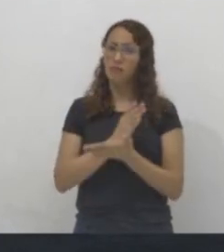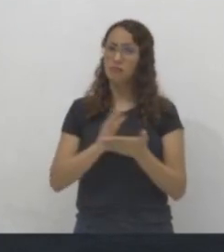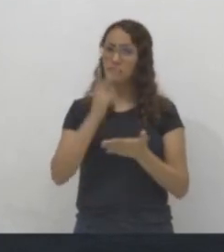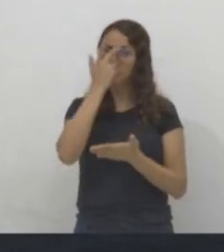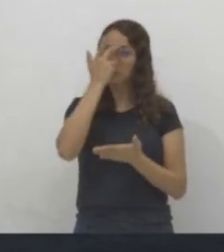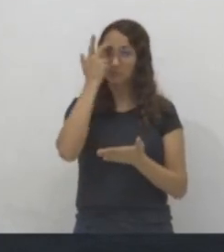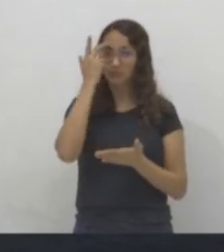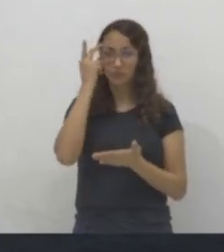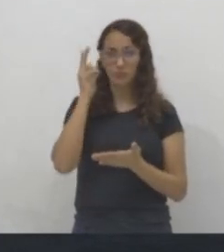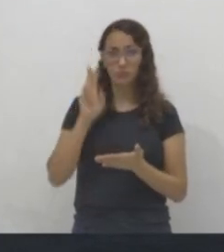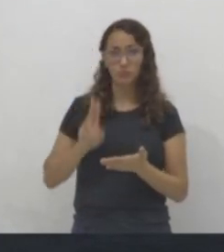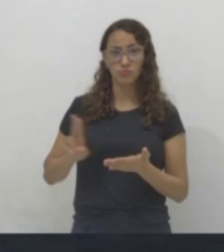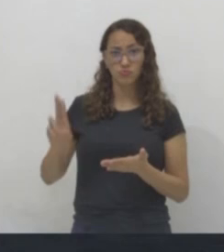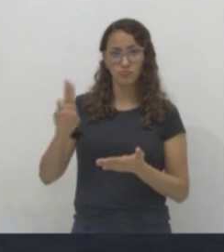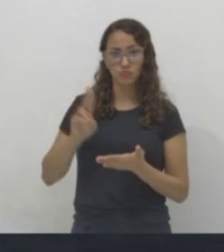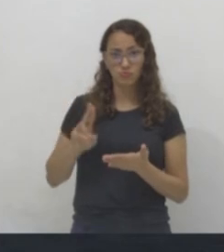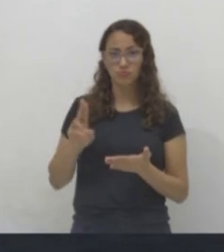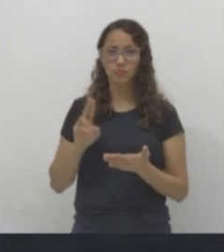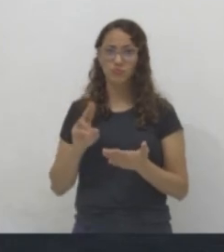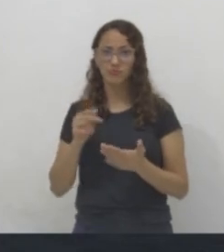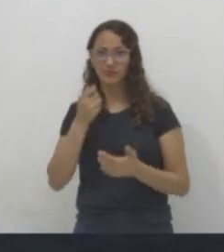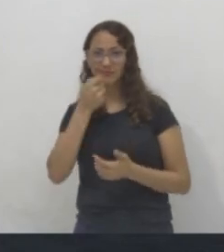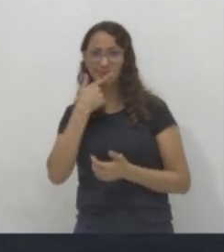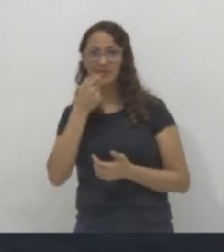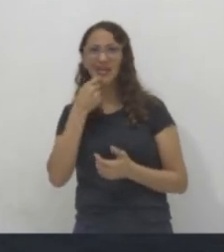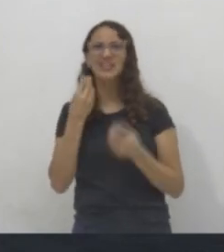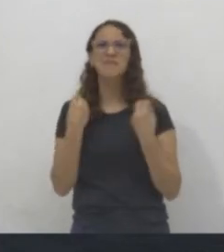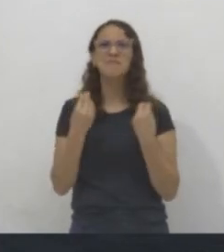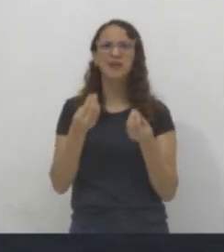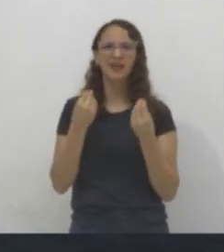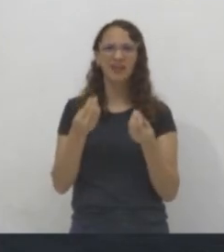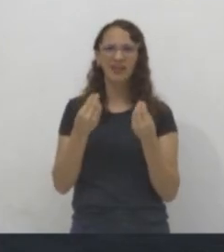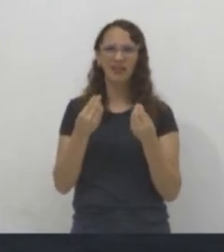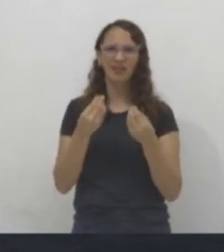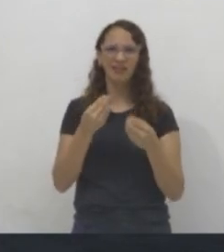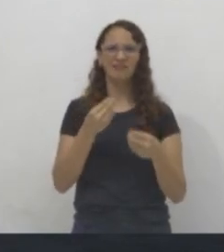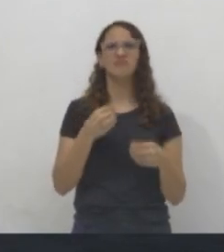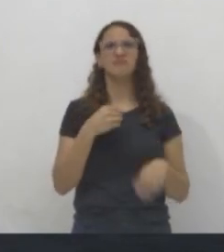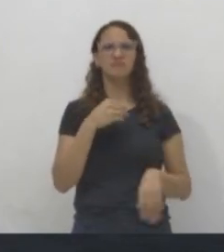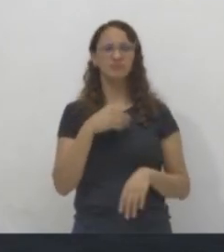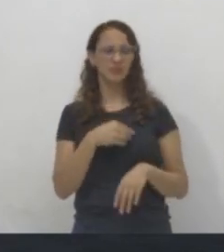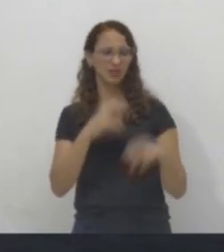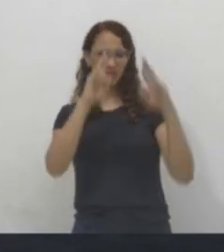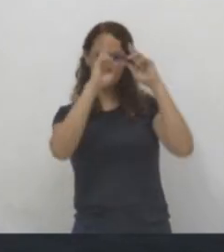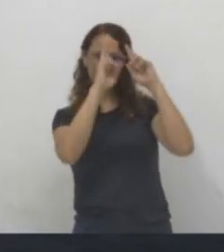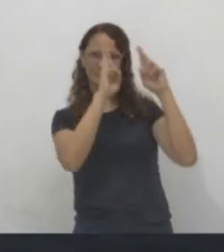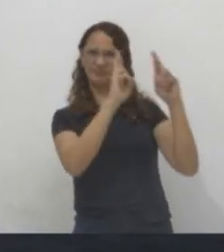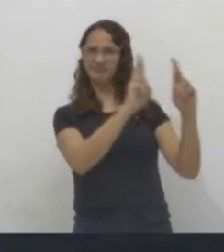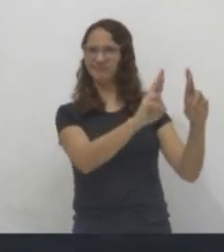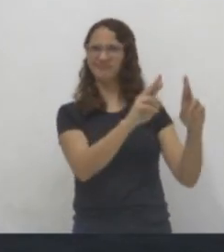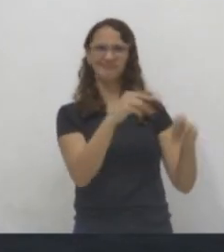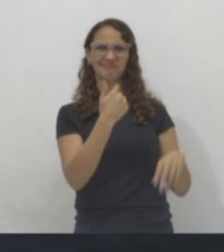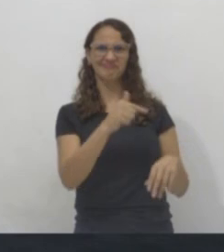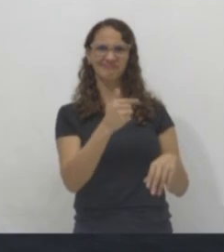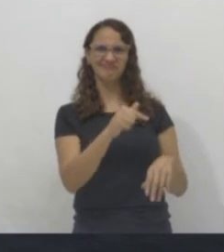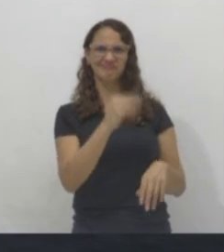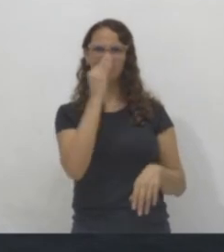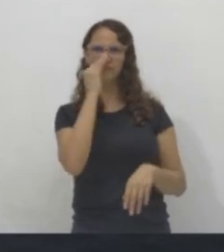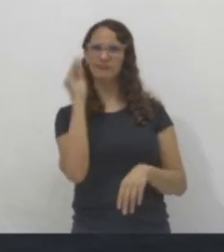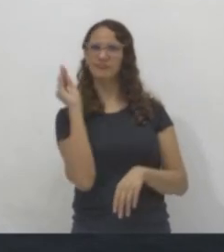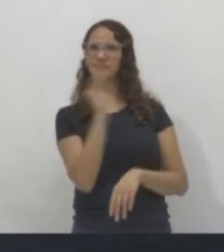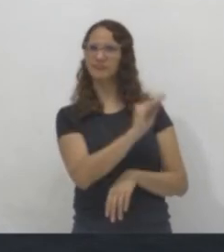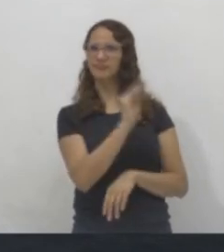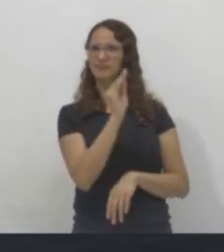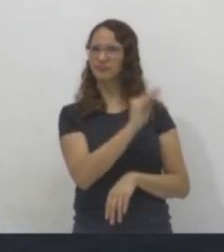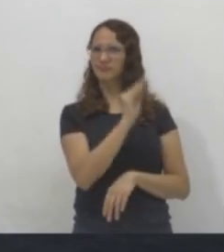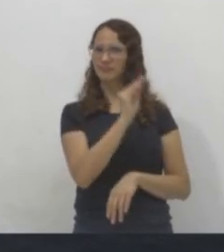para desrespeitar o outro, para fazer piada com alguma coisa que digamos assim,